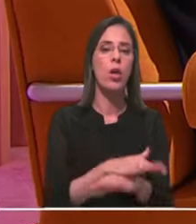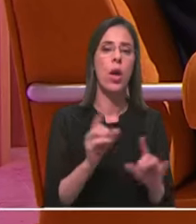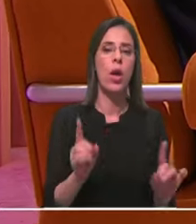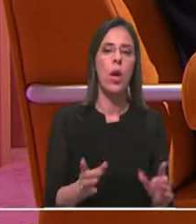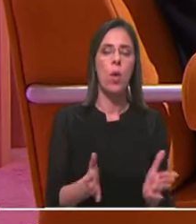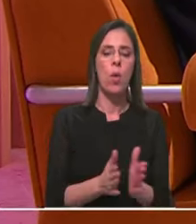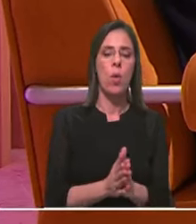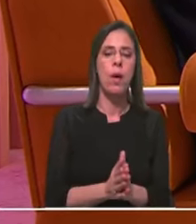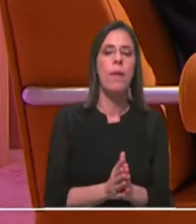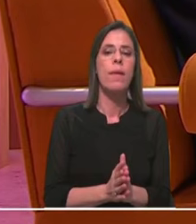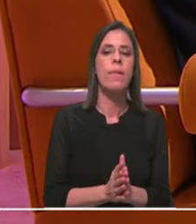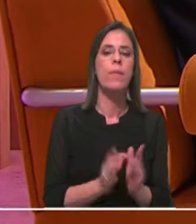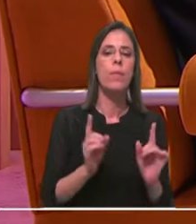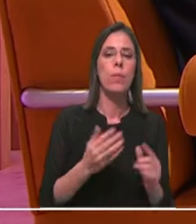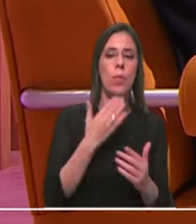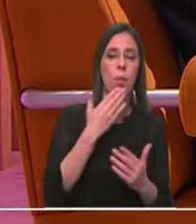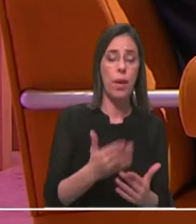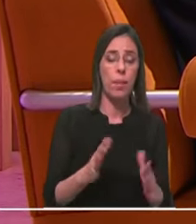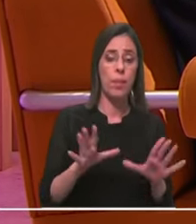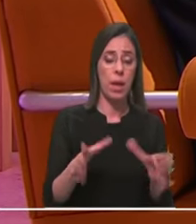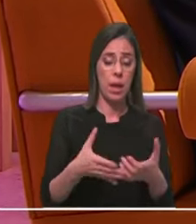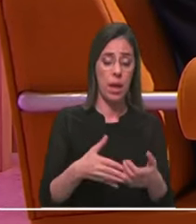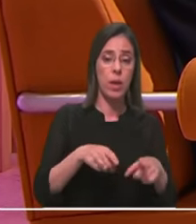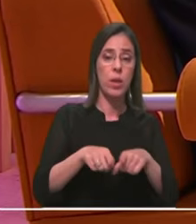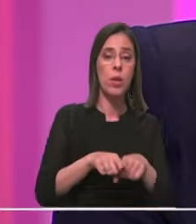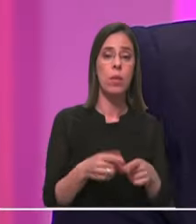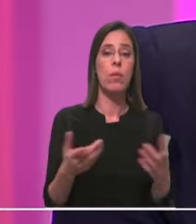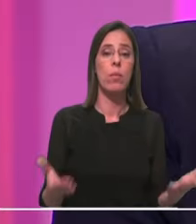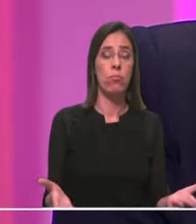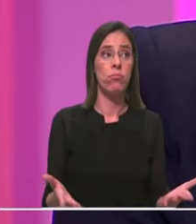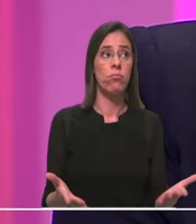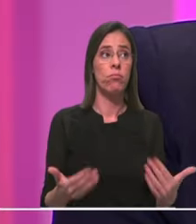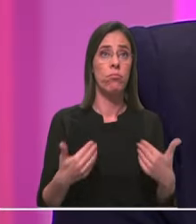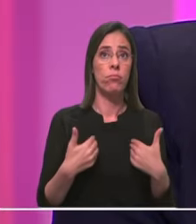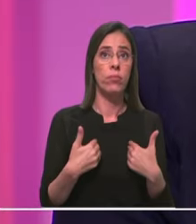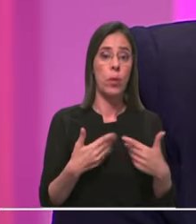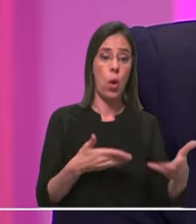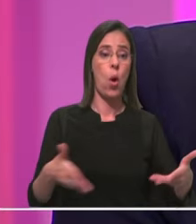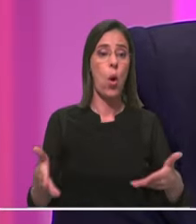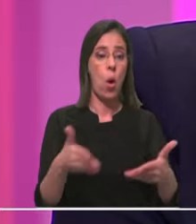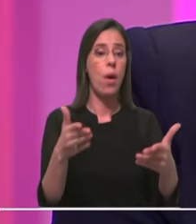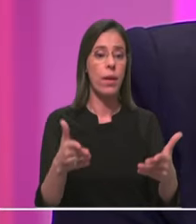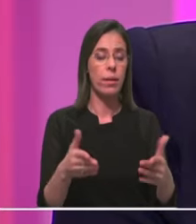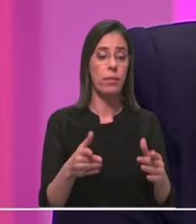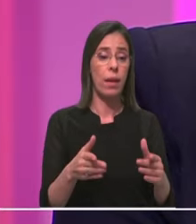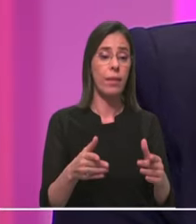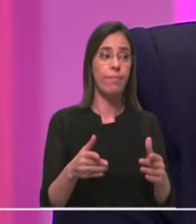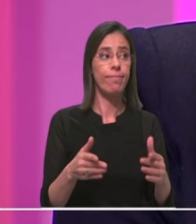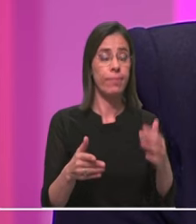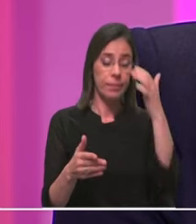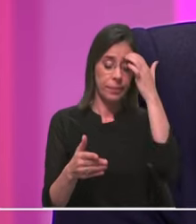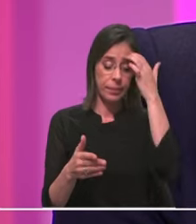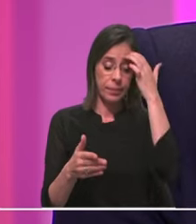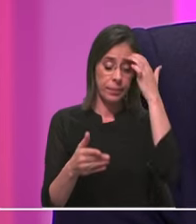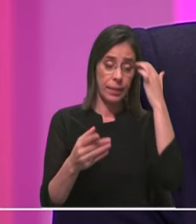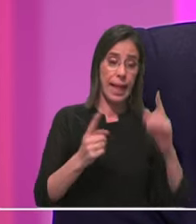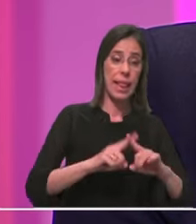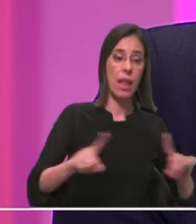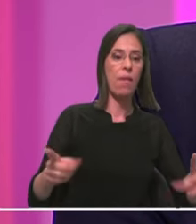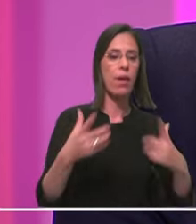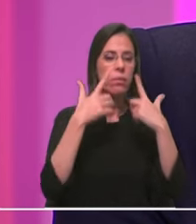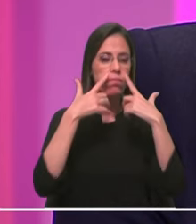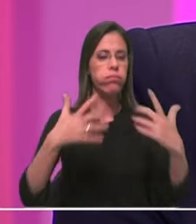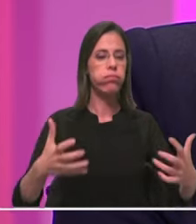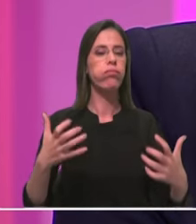que aquilo que pedimos à classe política para nos orientar e tirar dessas dessas diferenças tão